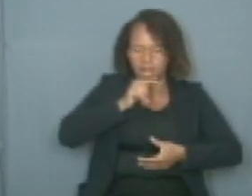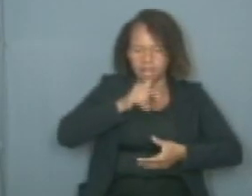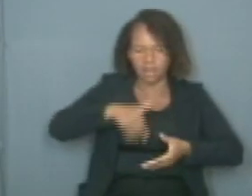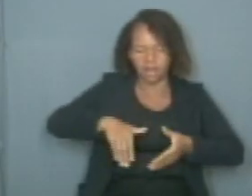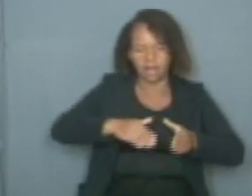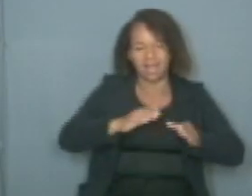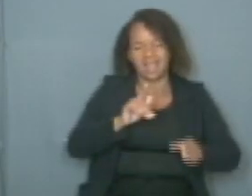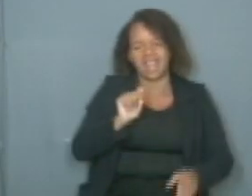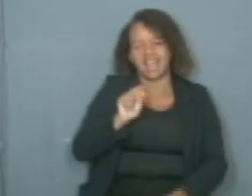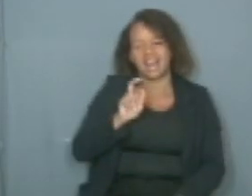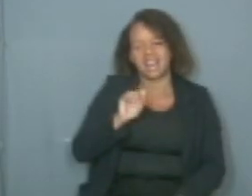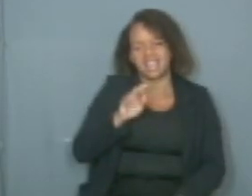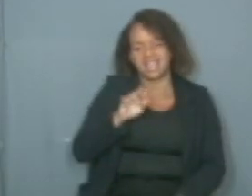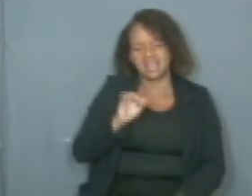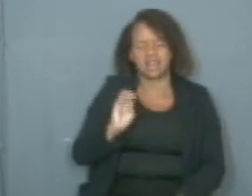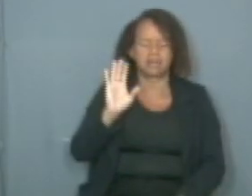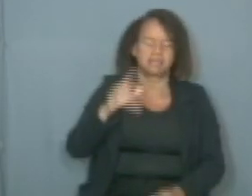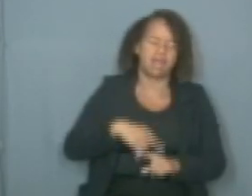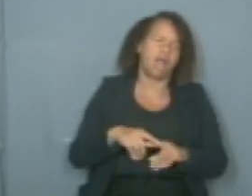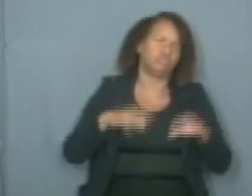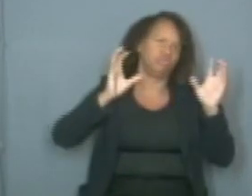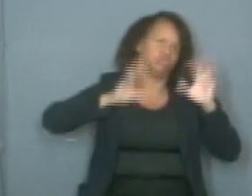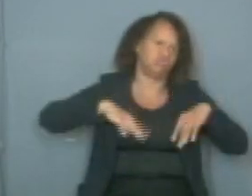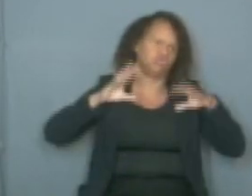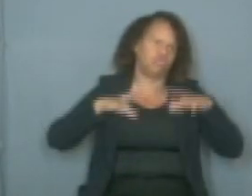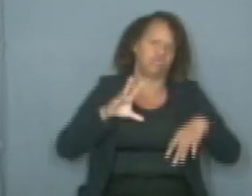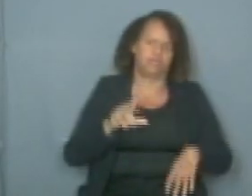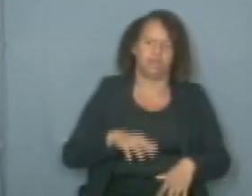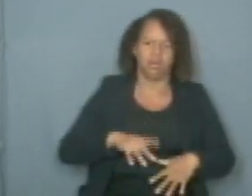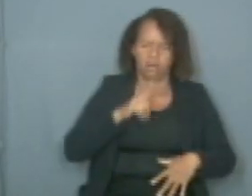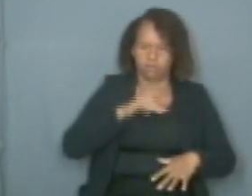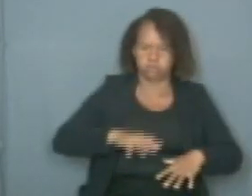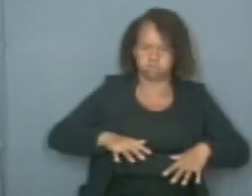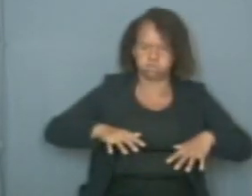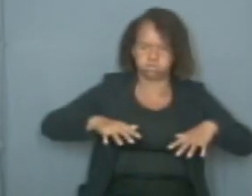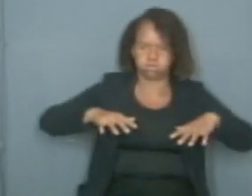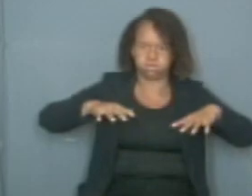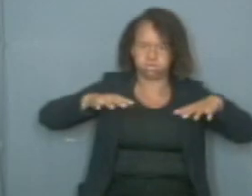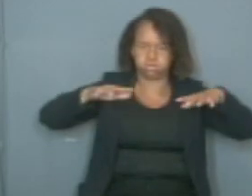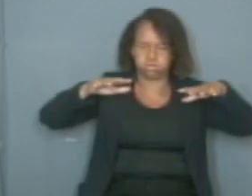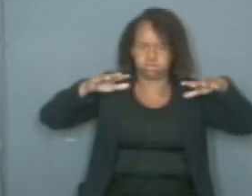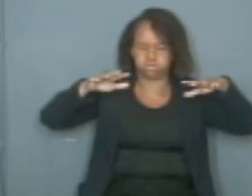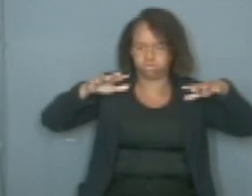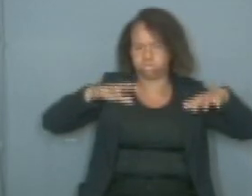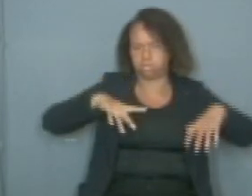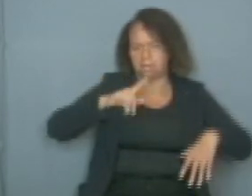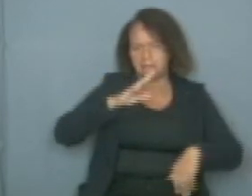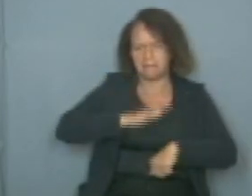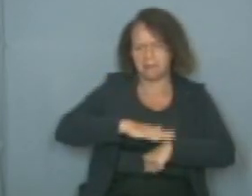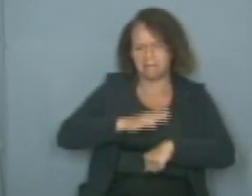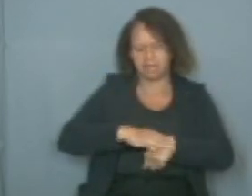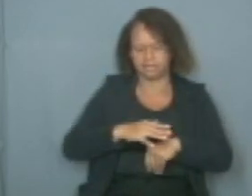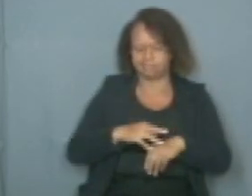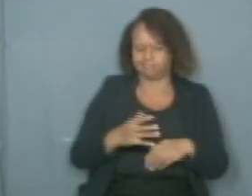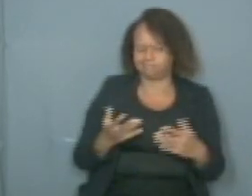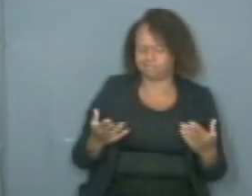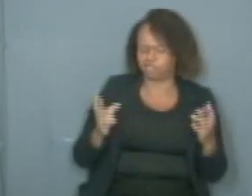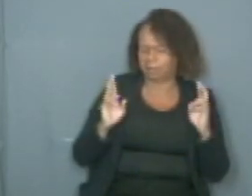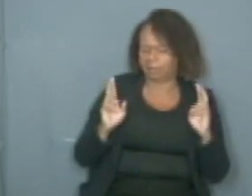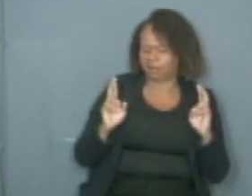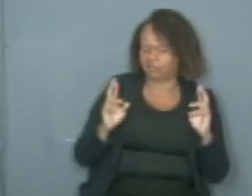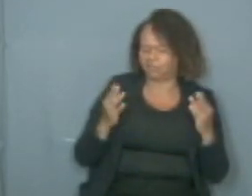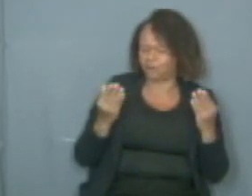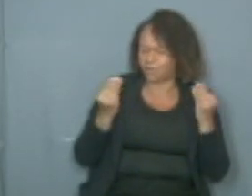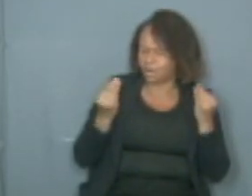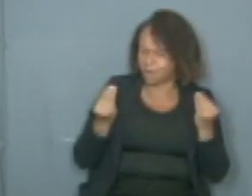galerias. Ah, mas choveu muito. Olha, alagou porque choveu fora do esperado. Como é que se pode chover